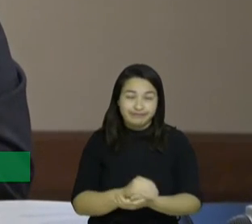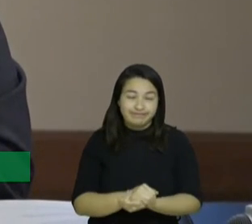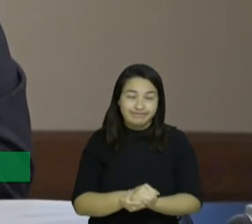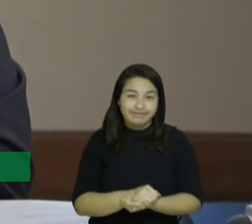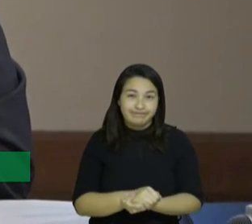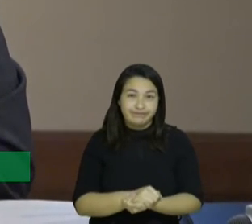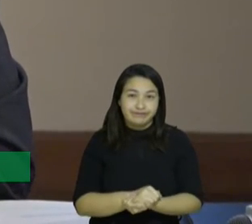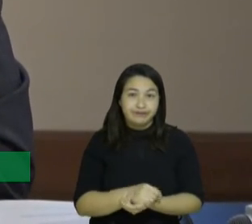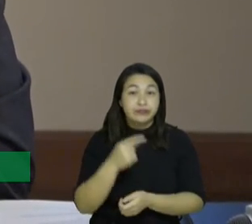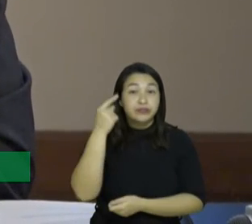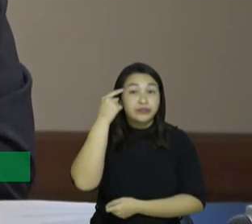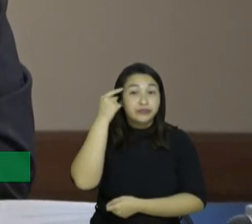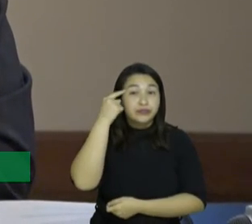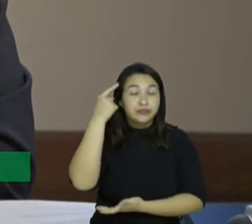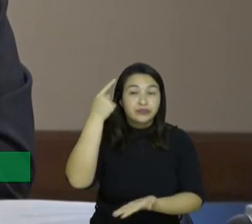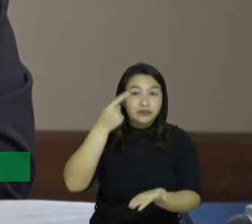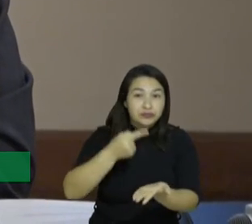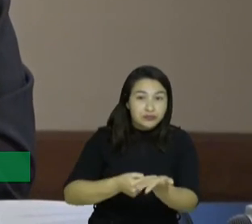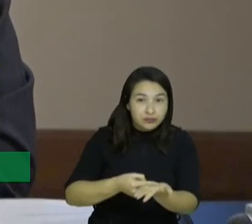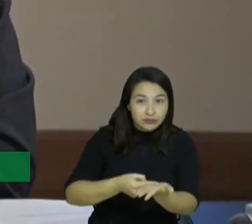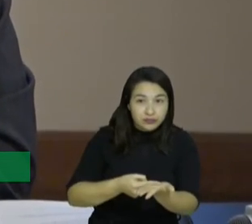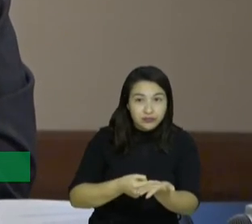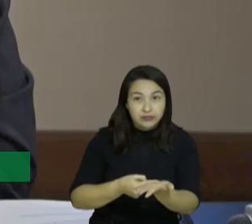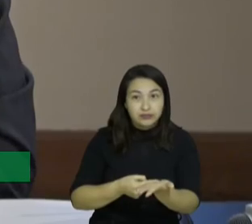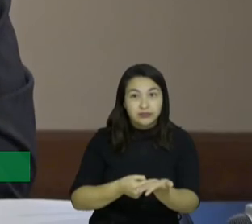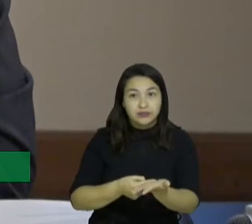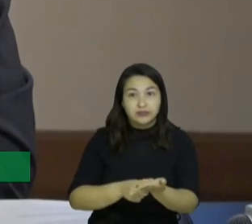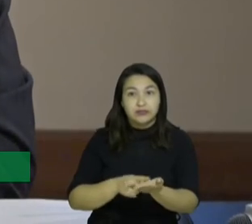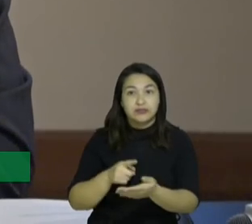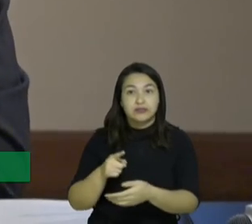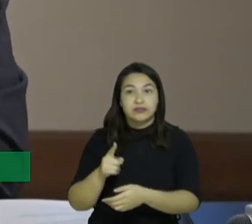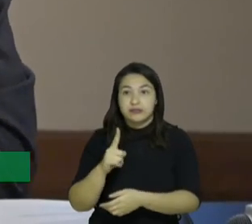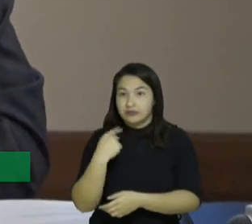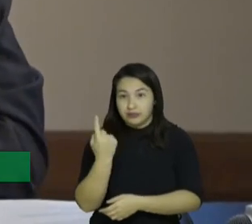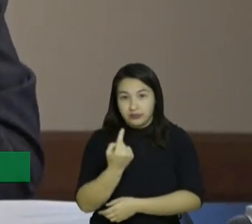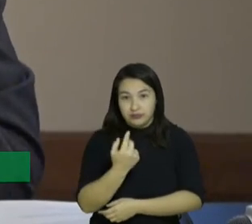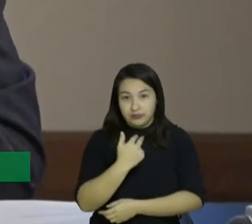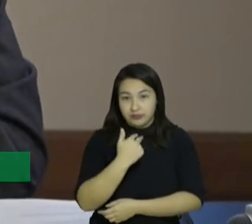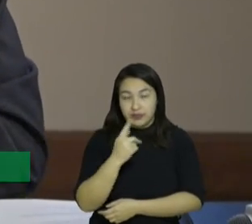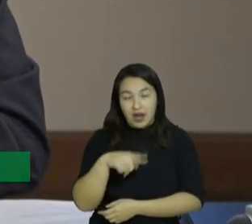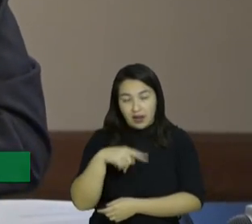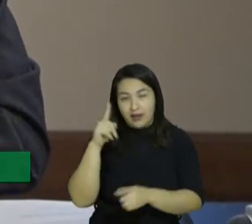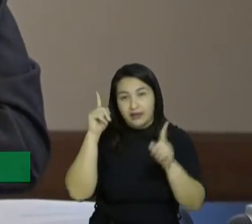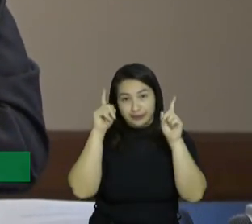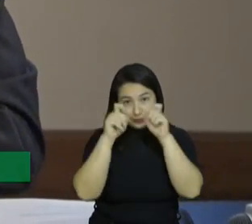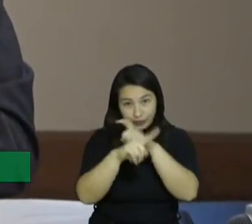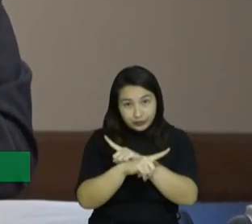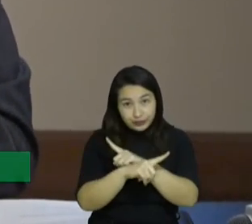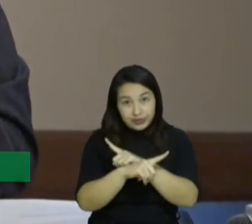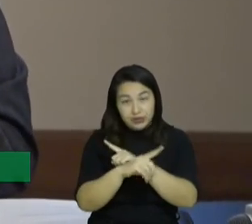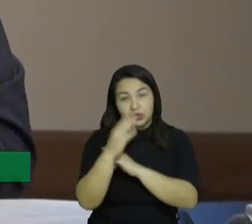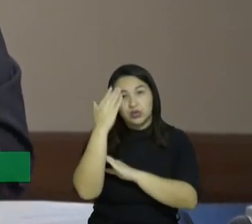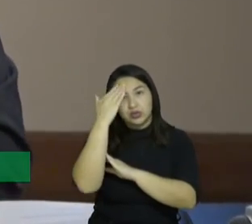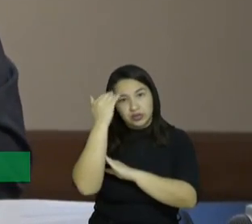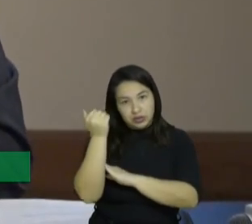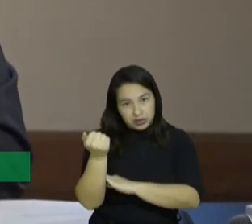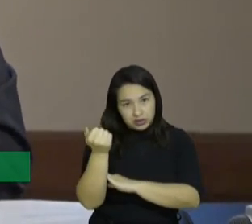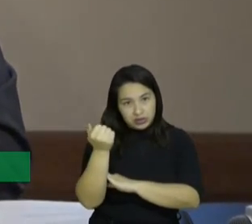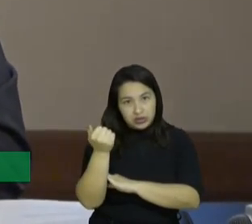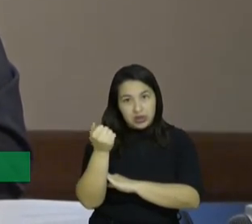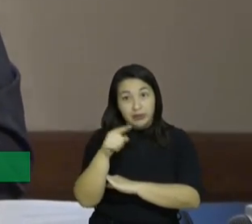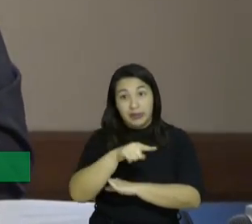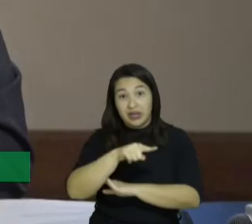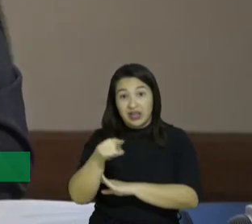eh um acordo eh e ele nós nós não podemos eu sei que é difícil nós sabemos que as que as complexidades